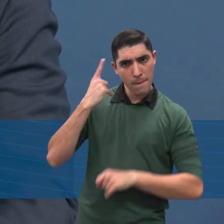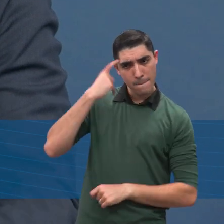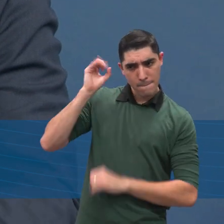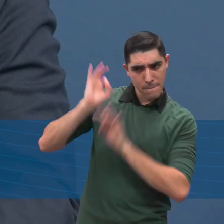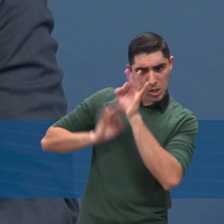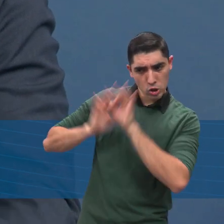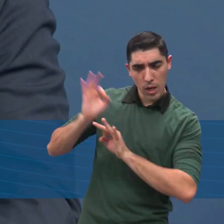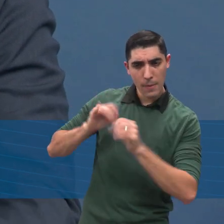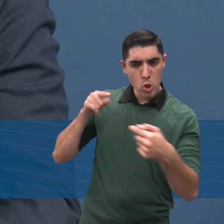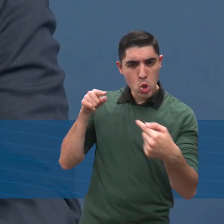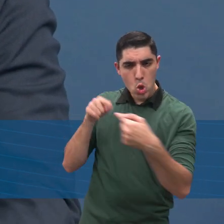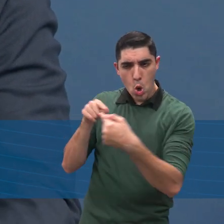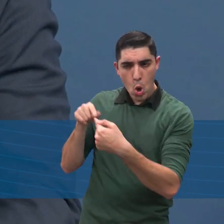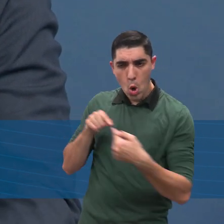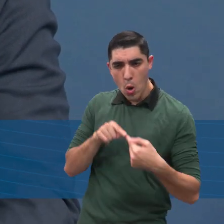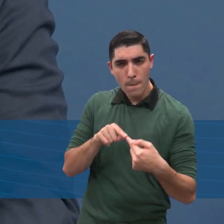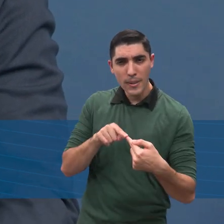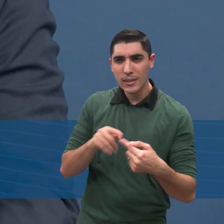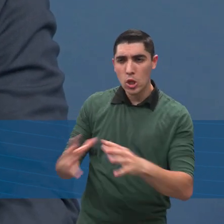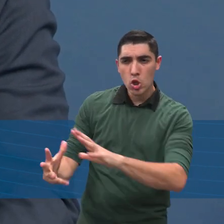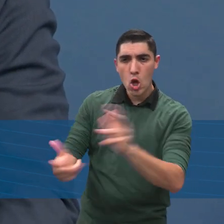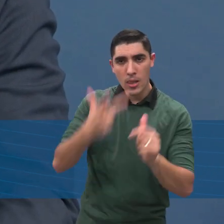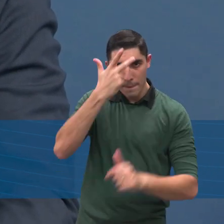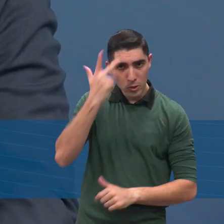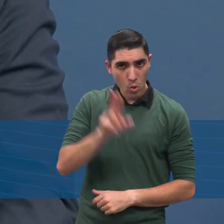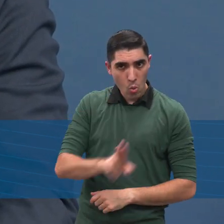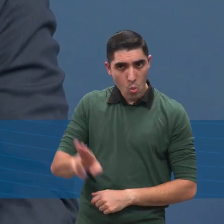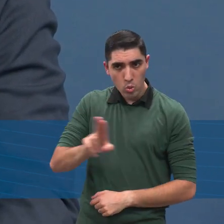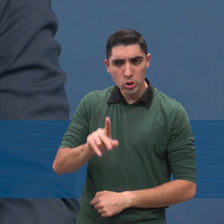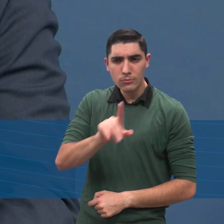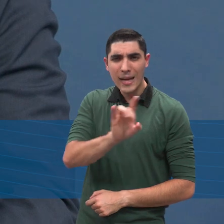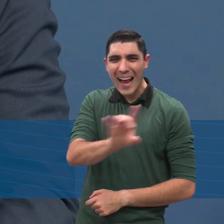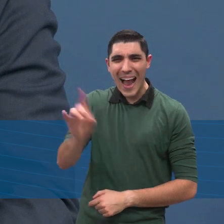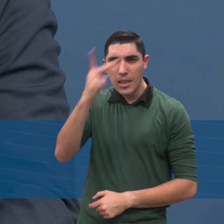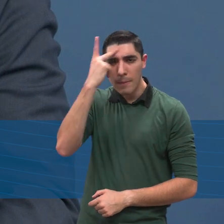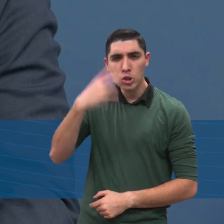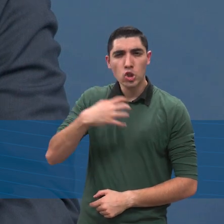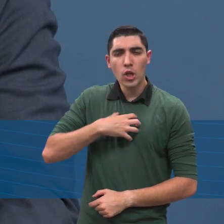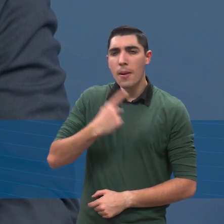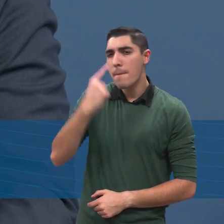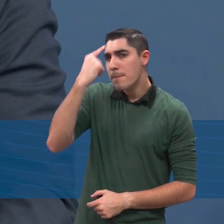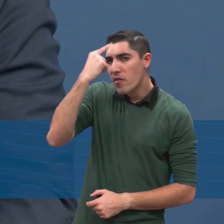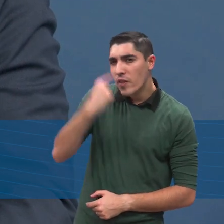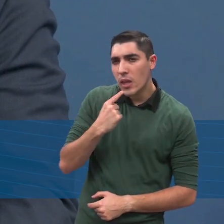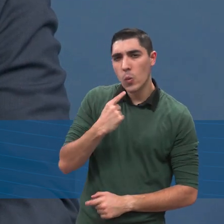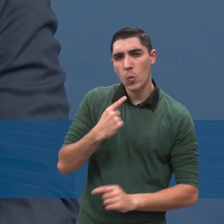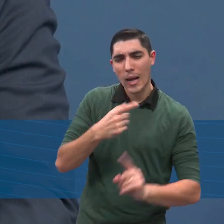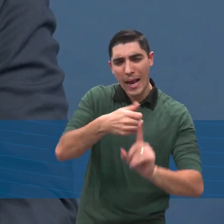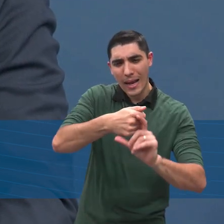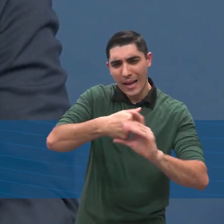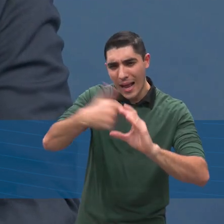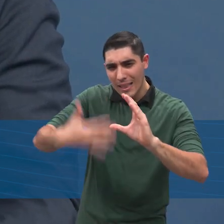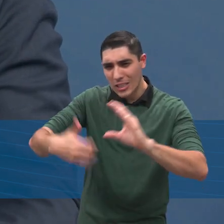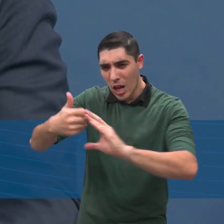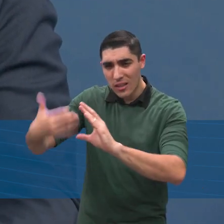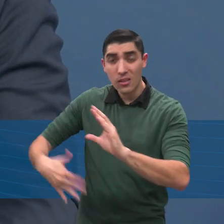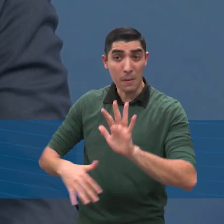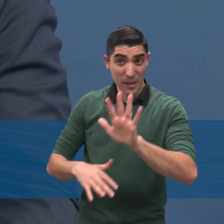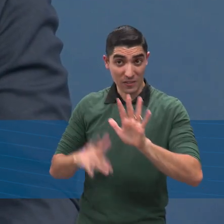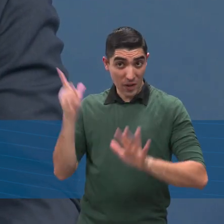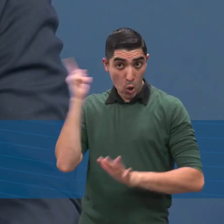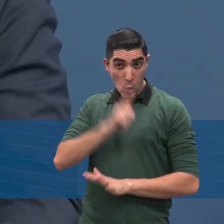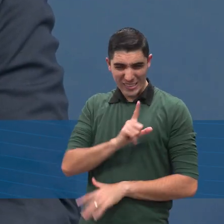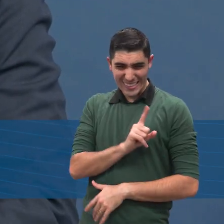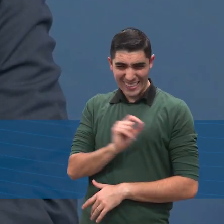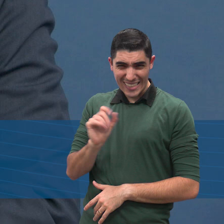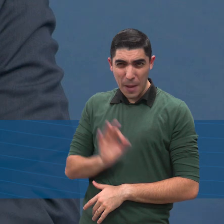todos os tipos de usuários que você vai ter, então você vai ter uma qualidade melhor. Mas nunca a gente vai conseguir ser